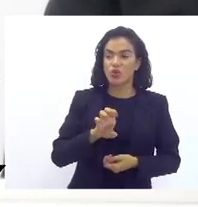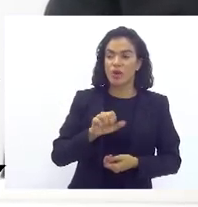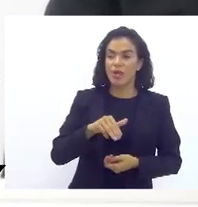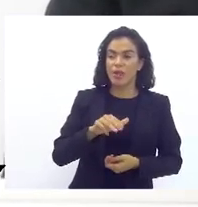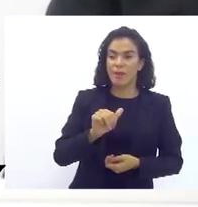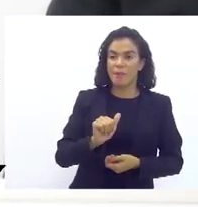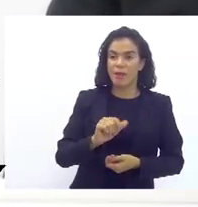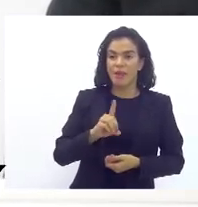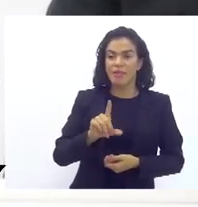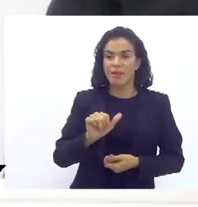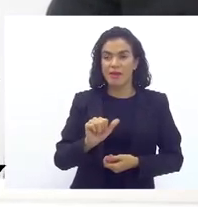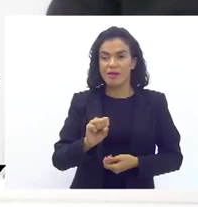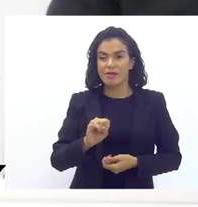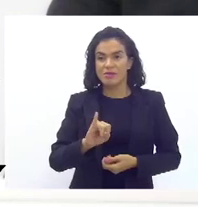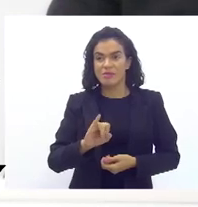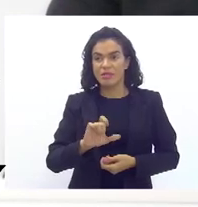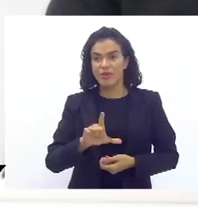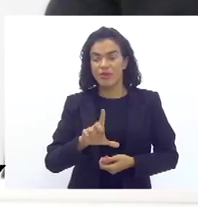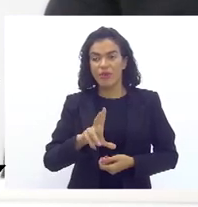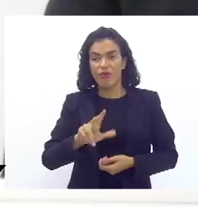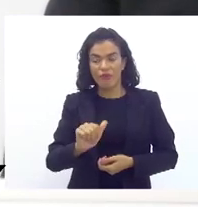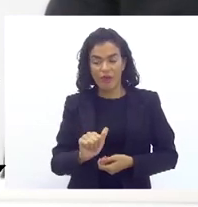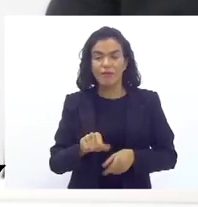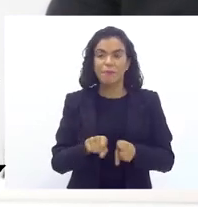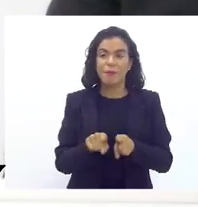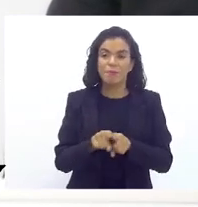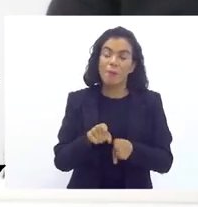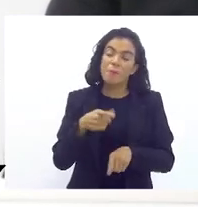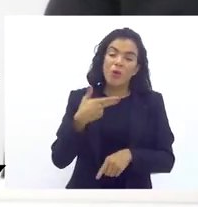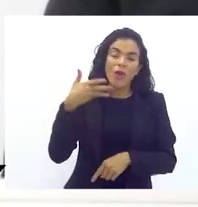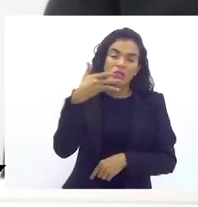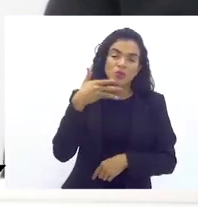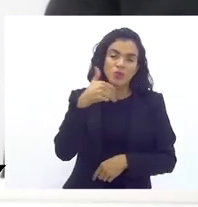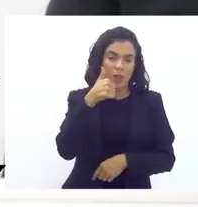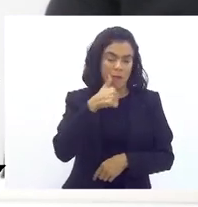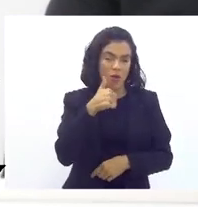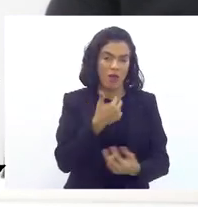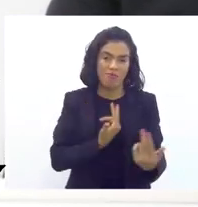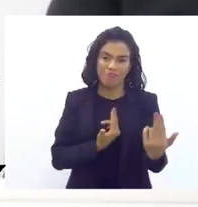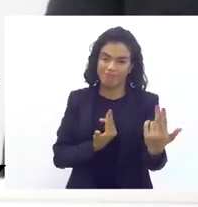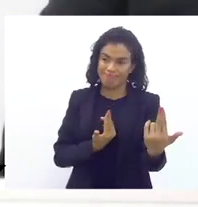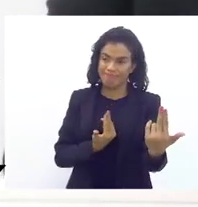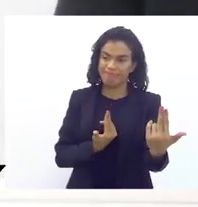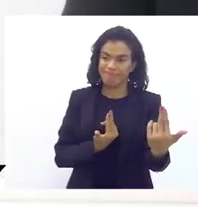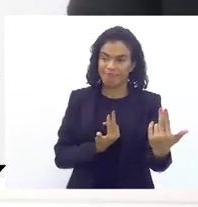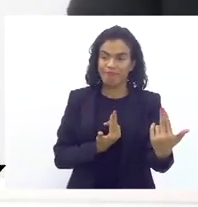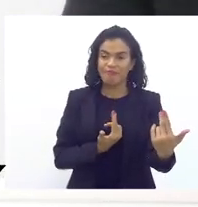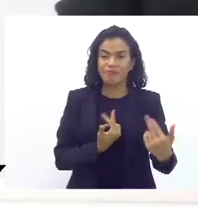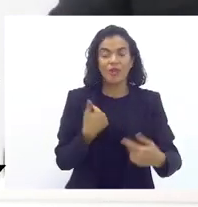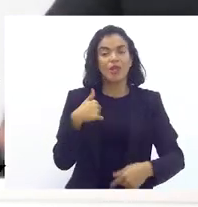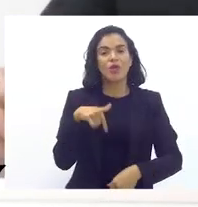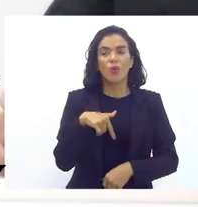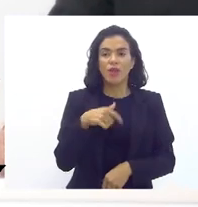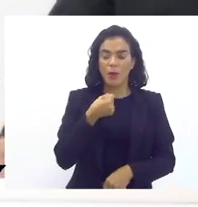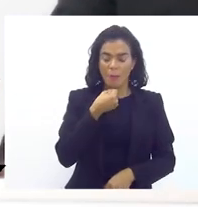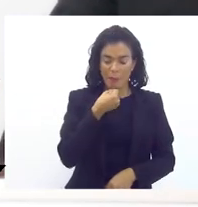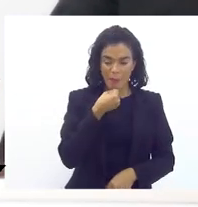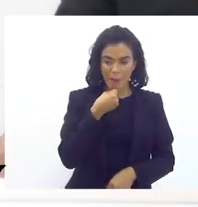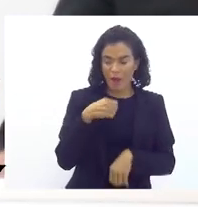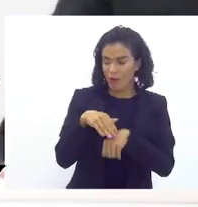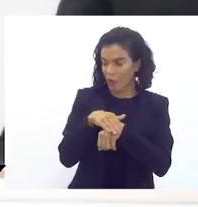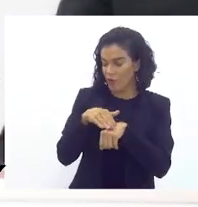da Silva eu acho que a fala das mulheres mexe sempre muito com a gente né E quando eu subir eu conversei com o Danilo aqui